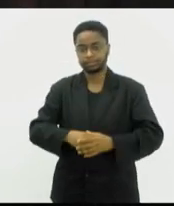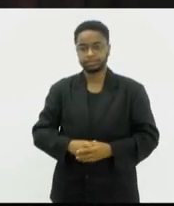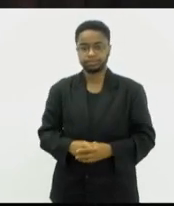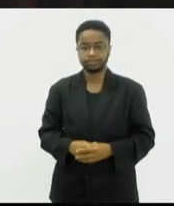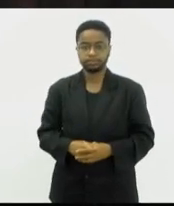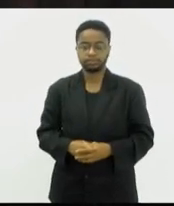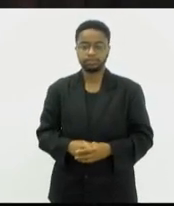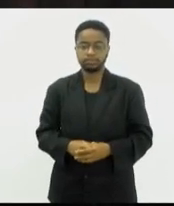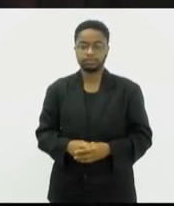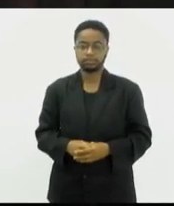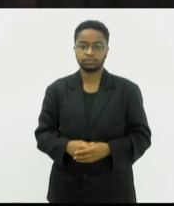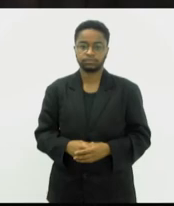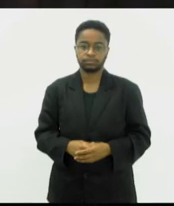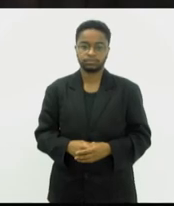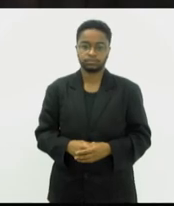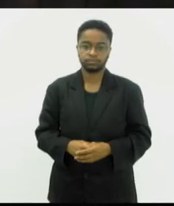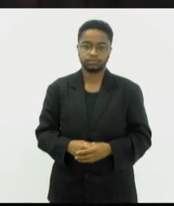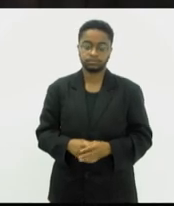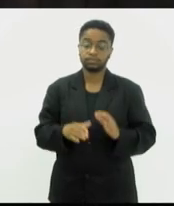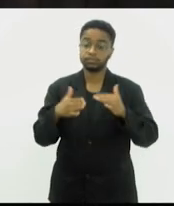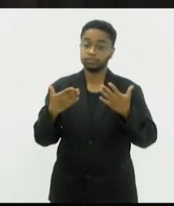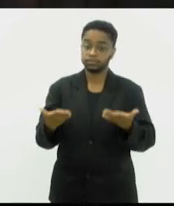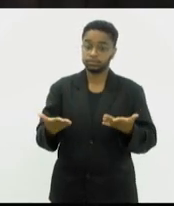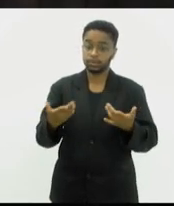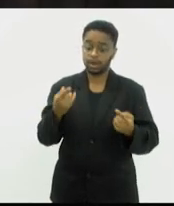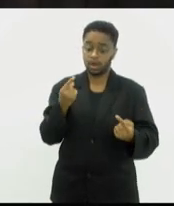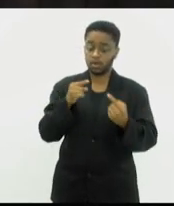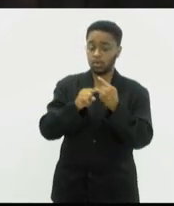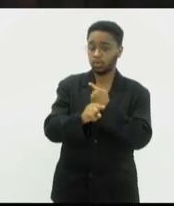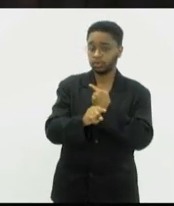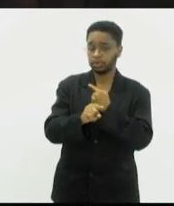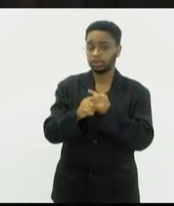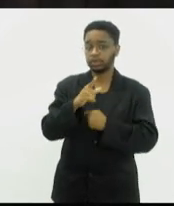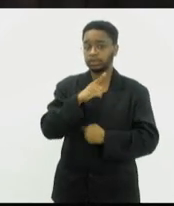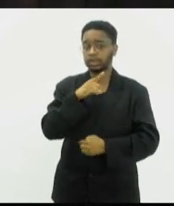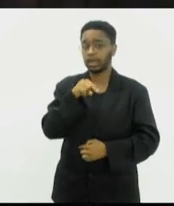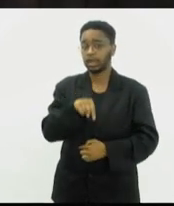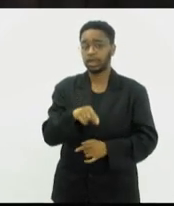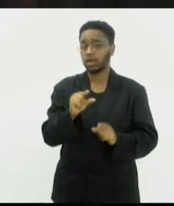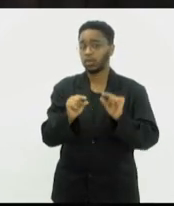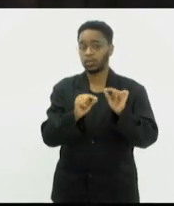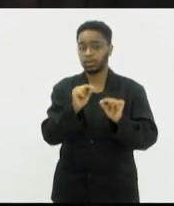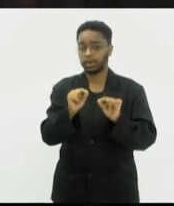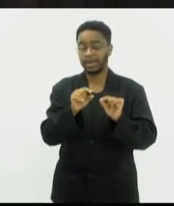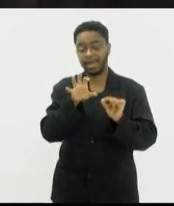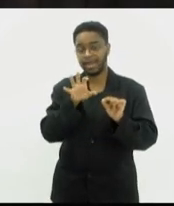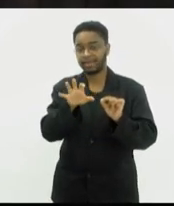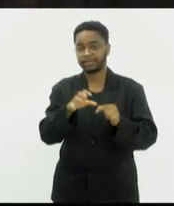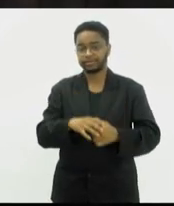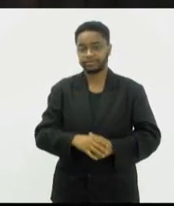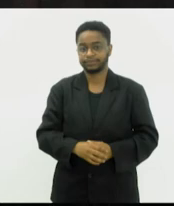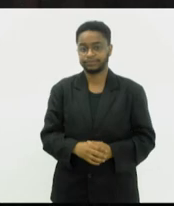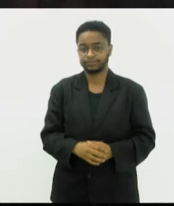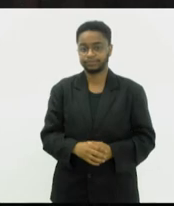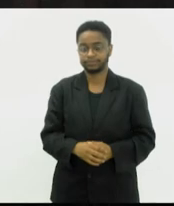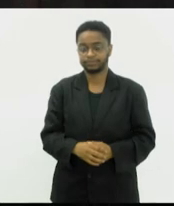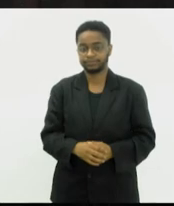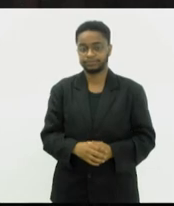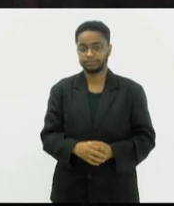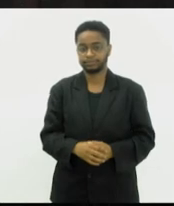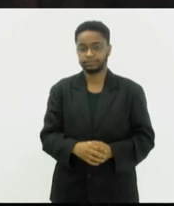Então, a grande contradição que temos é exatamente essa.